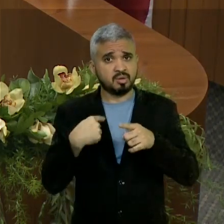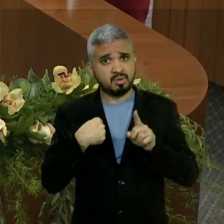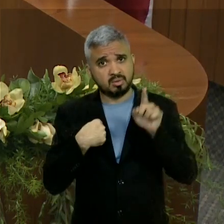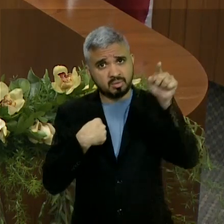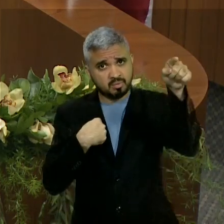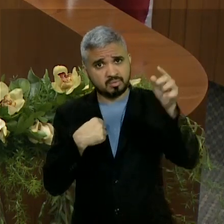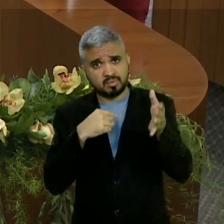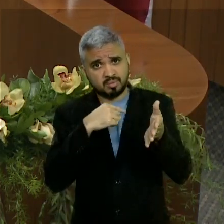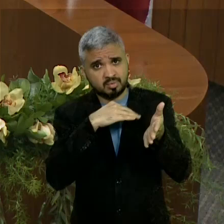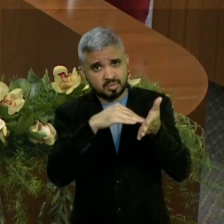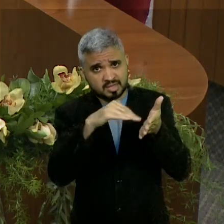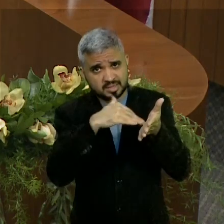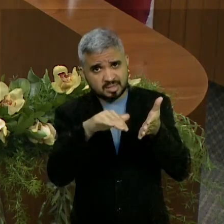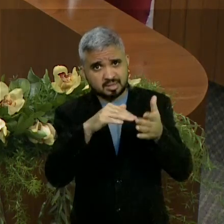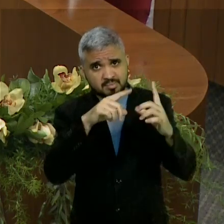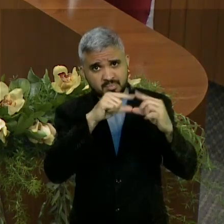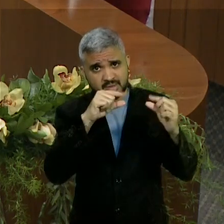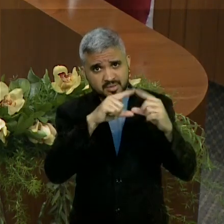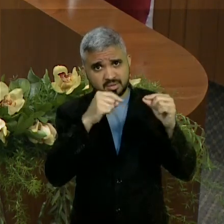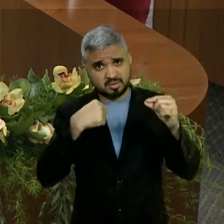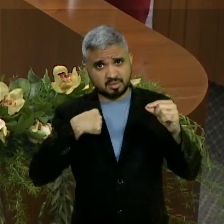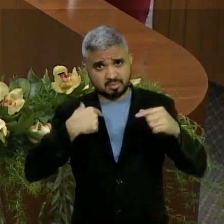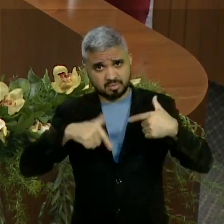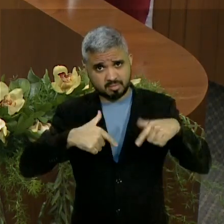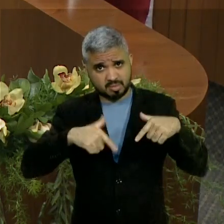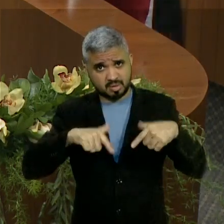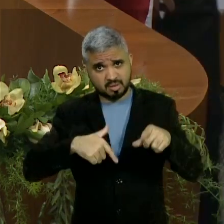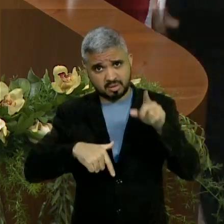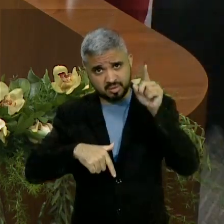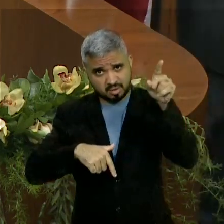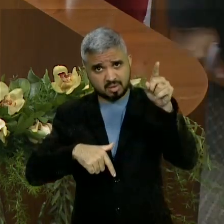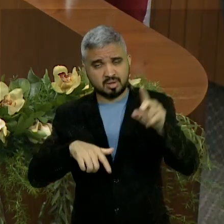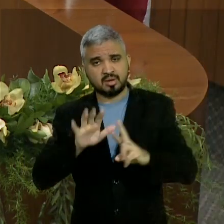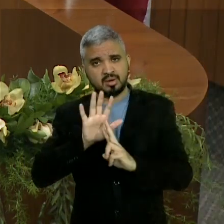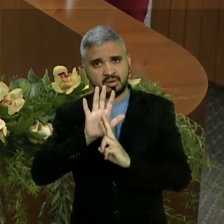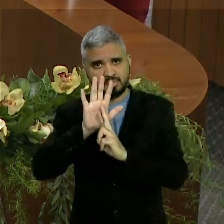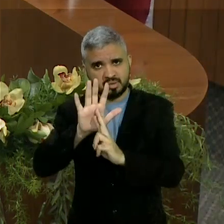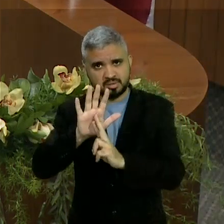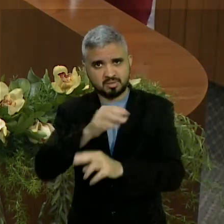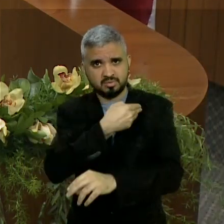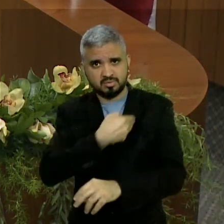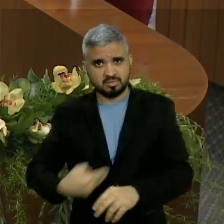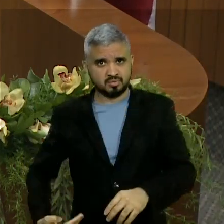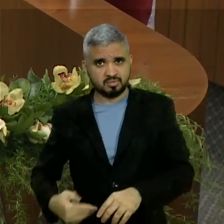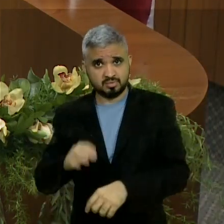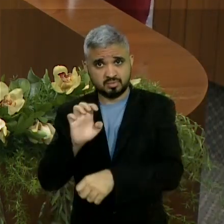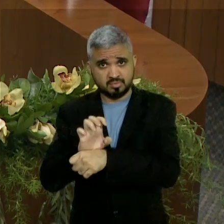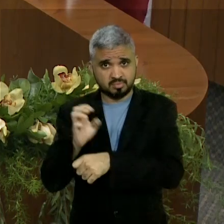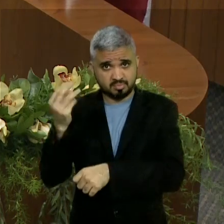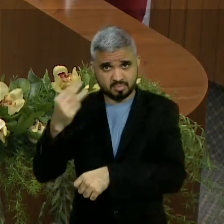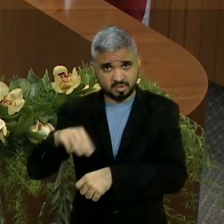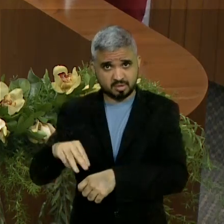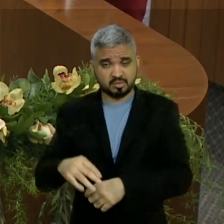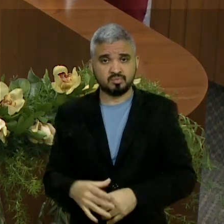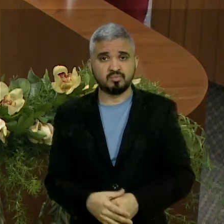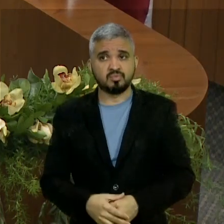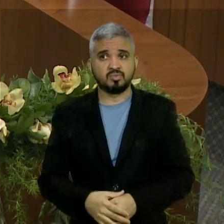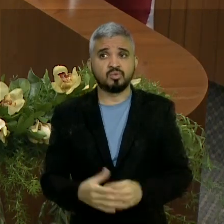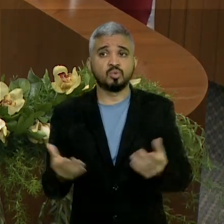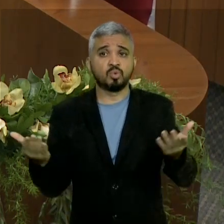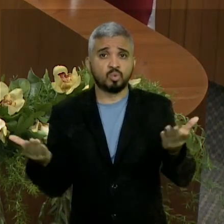com meu dever a secretaria de Brasília que Aliás hoje está muito rosamente o conselheiro aposentado